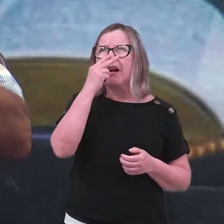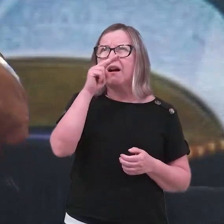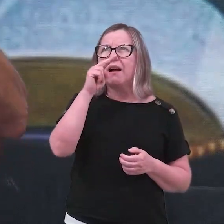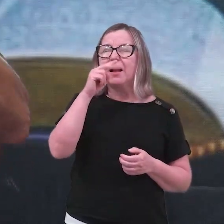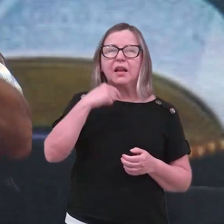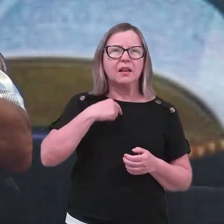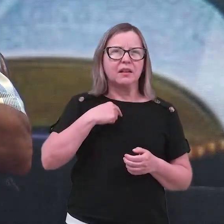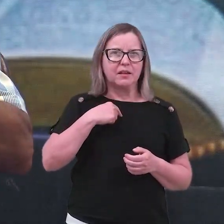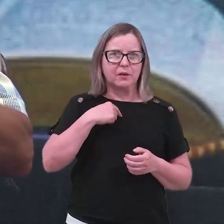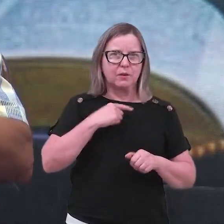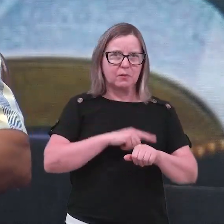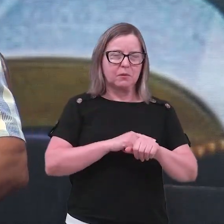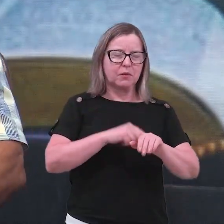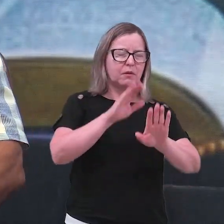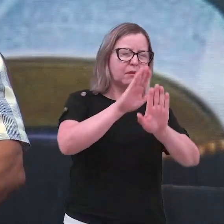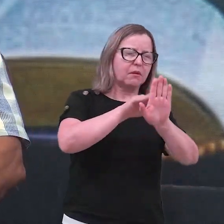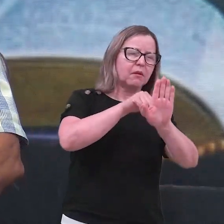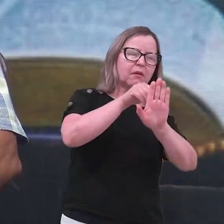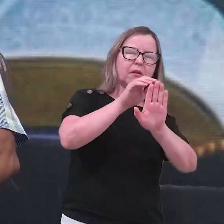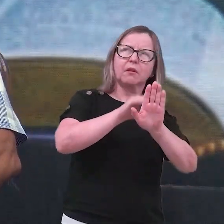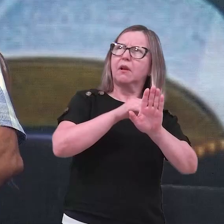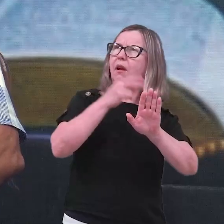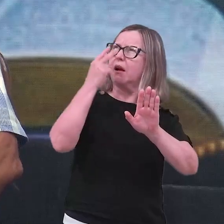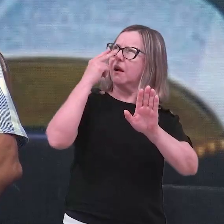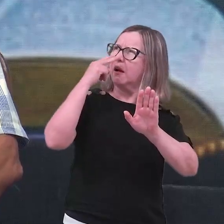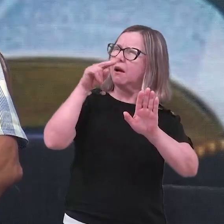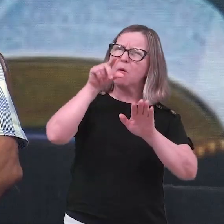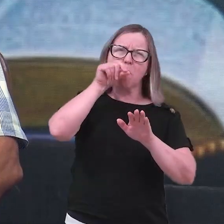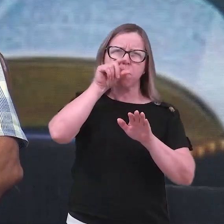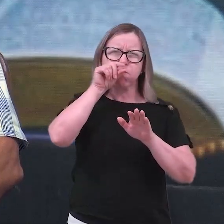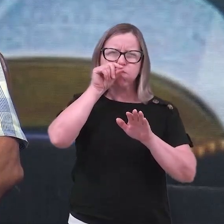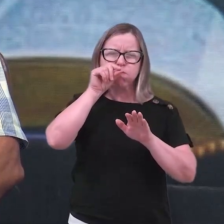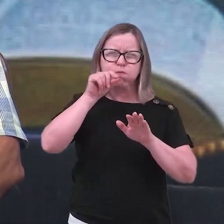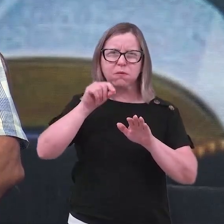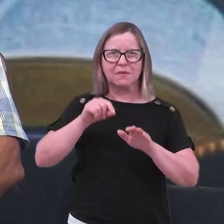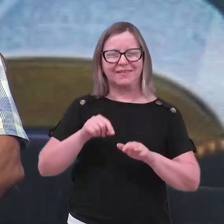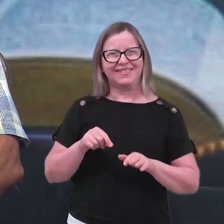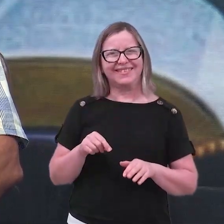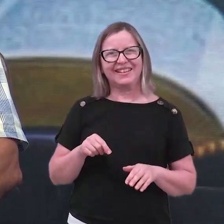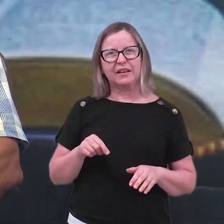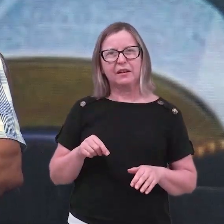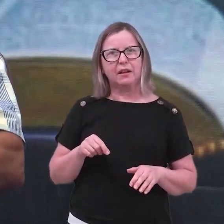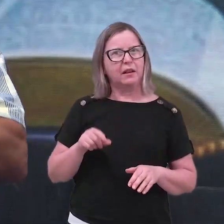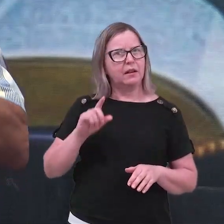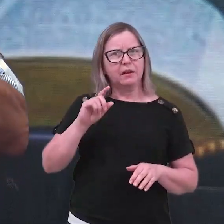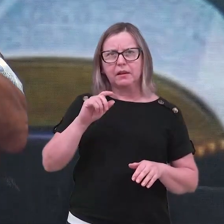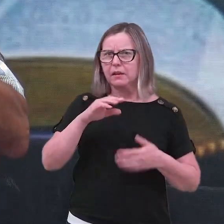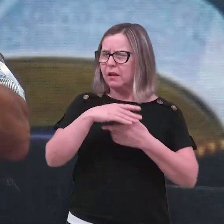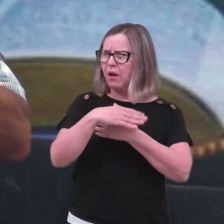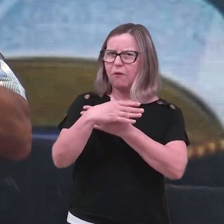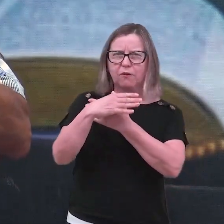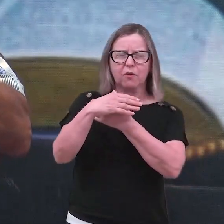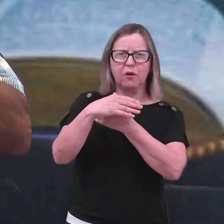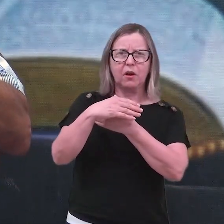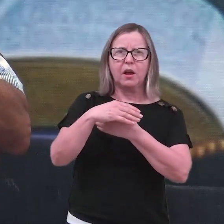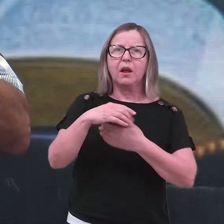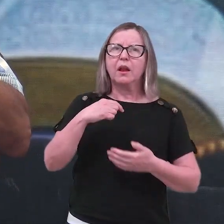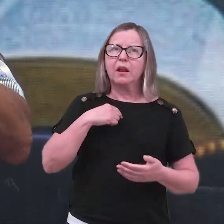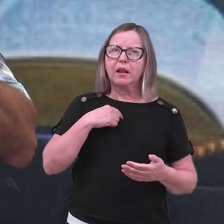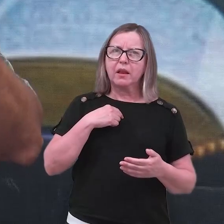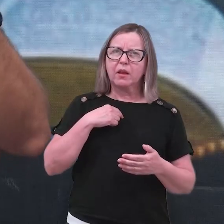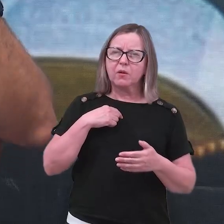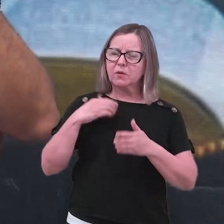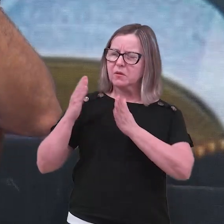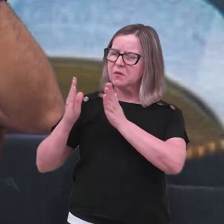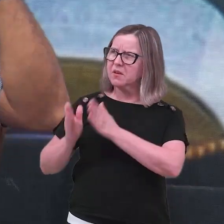pintando a parede e ela, pensa numa bichinha invocada. Não voou ali, eu do lado dela, eu virava assim